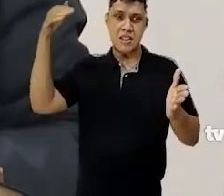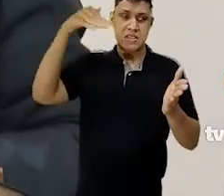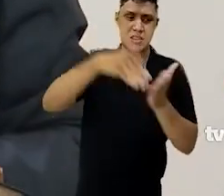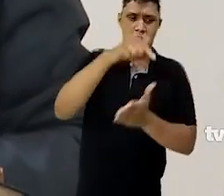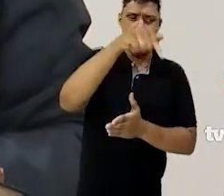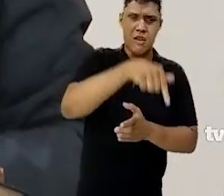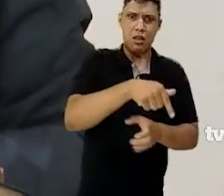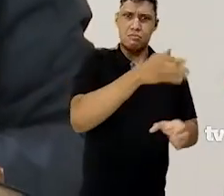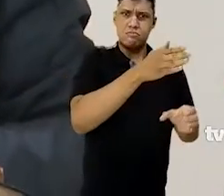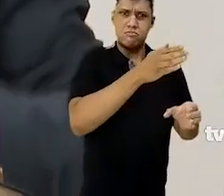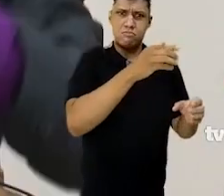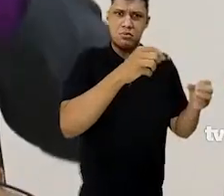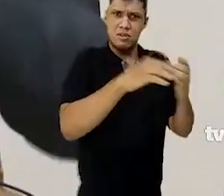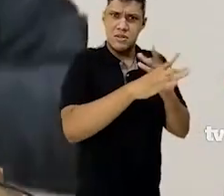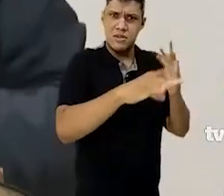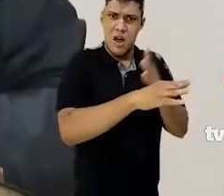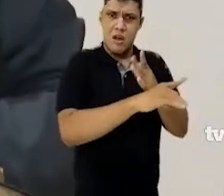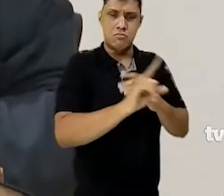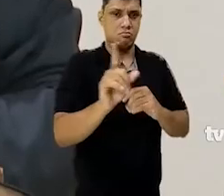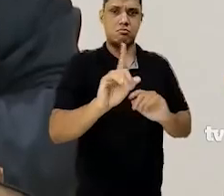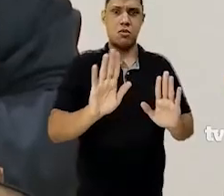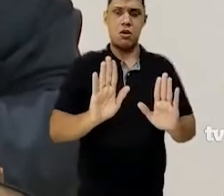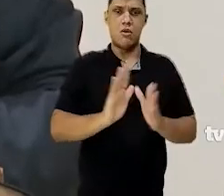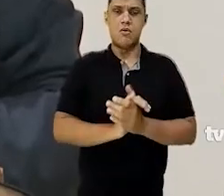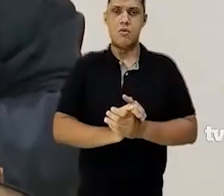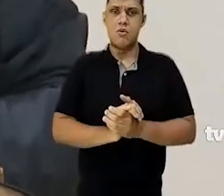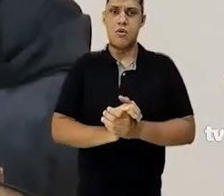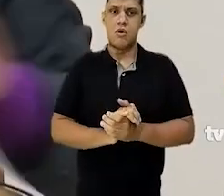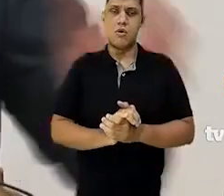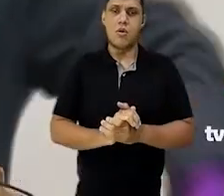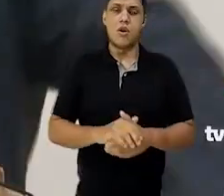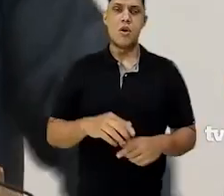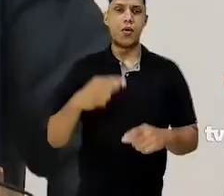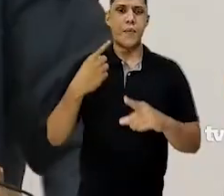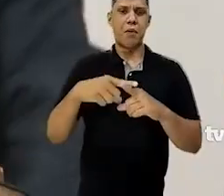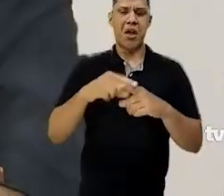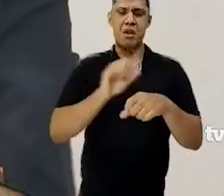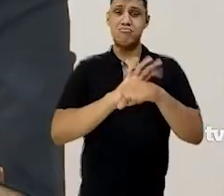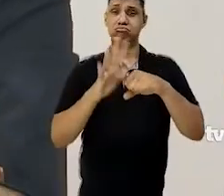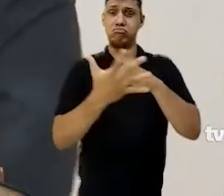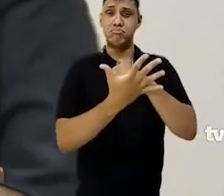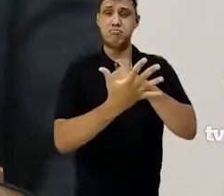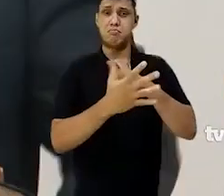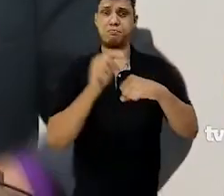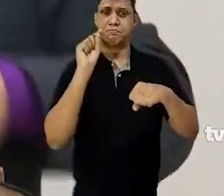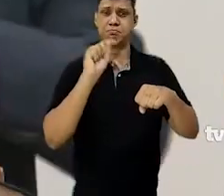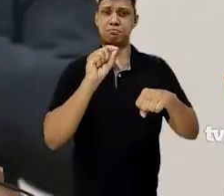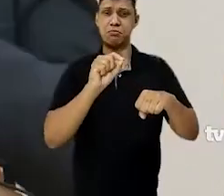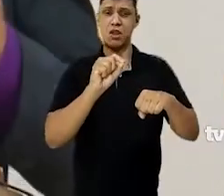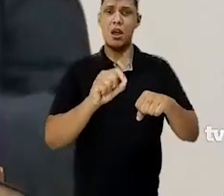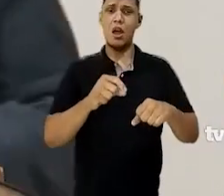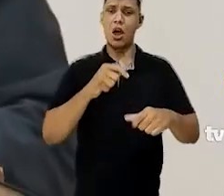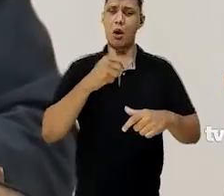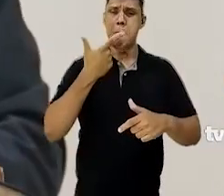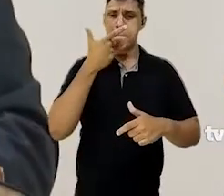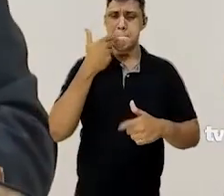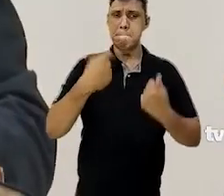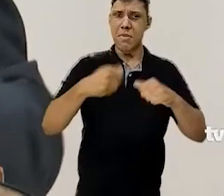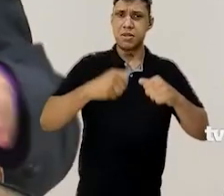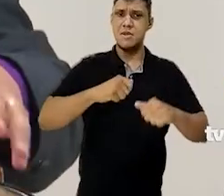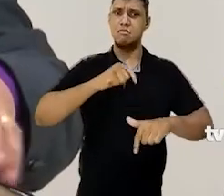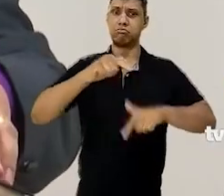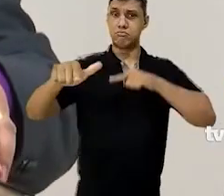ele precisa fazer muita coisa na Rute, não apenas por causa da pandemia, mas para a geração de emprego e renda como um